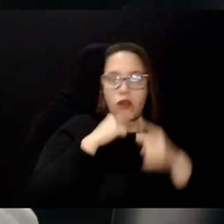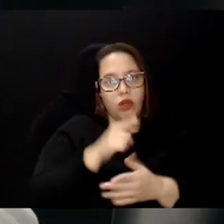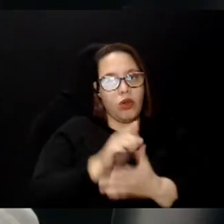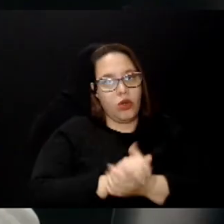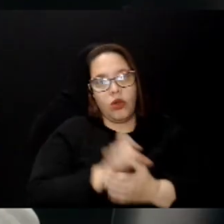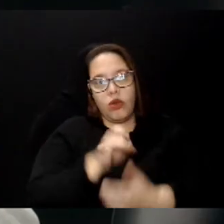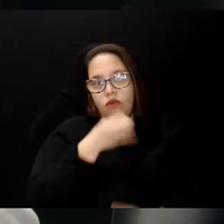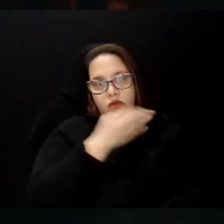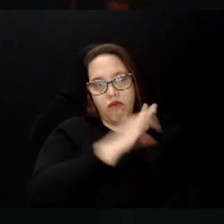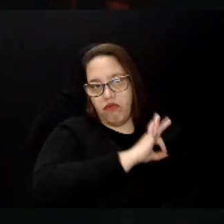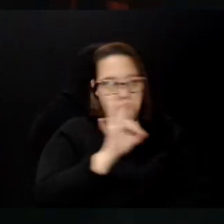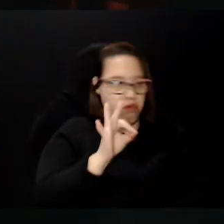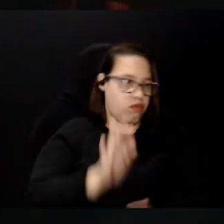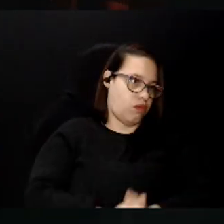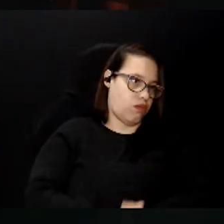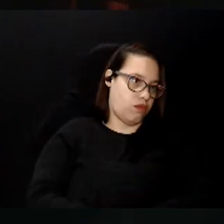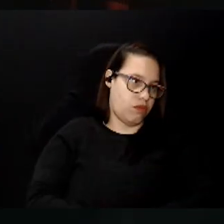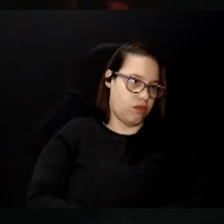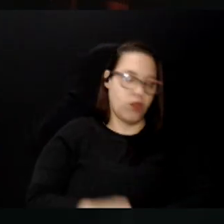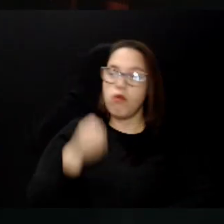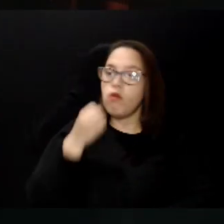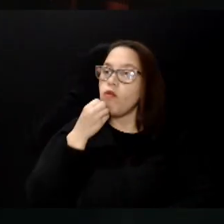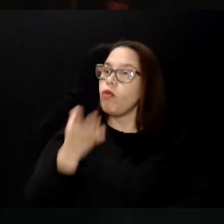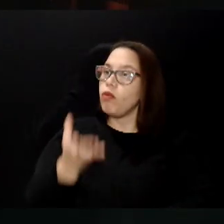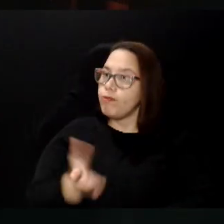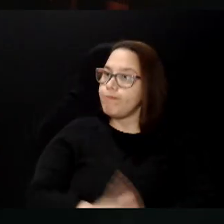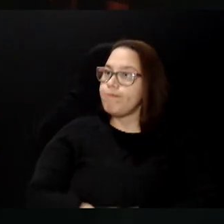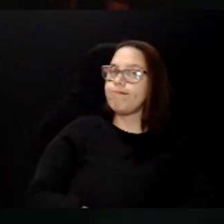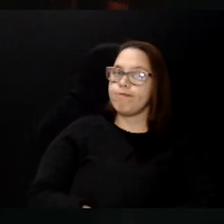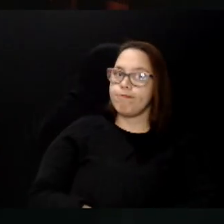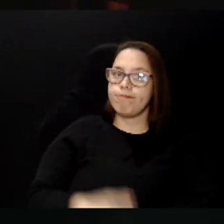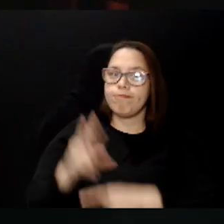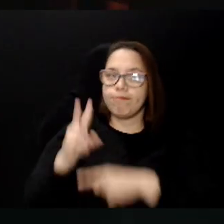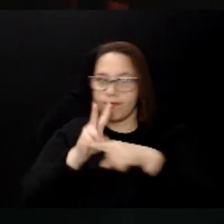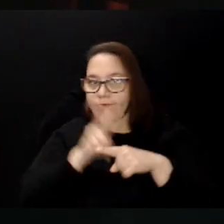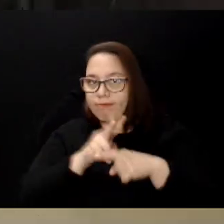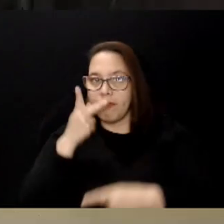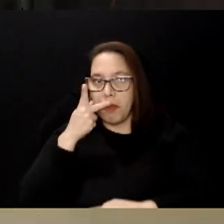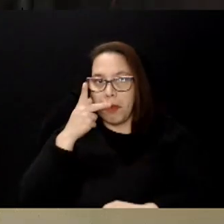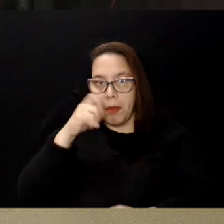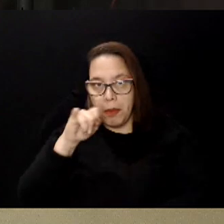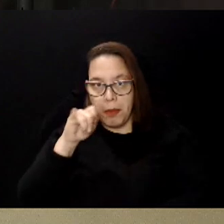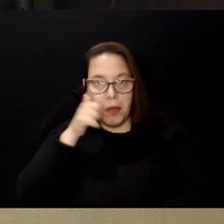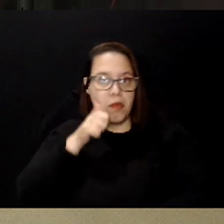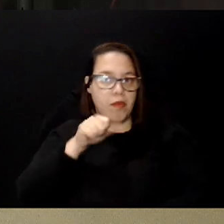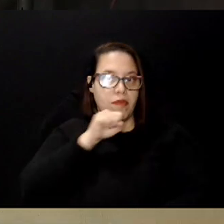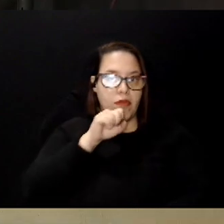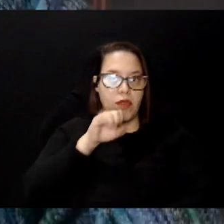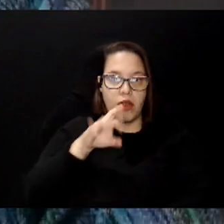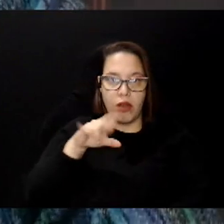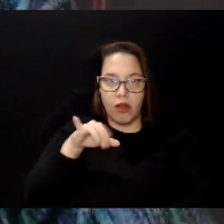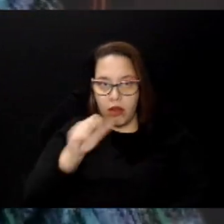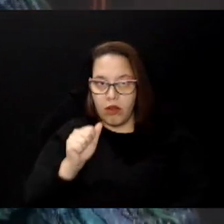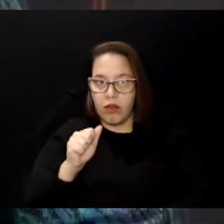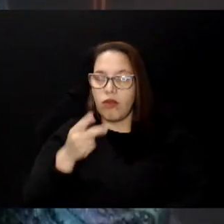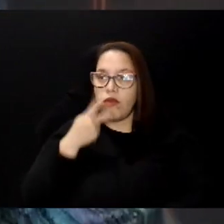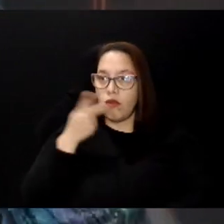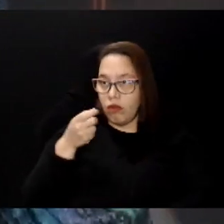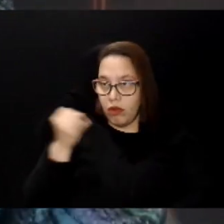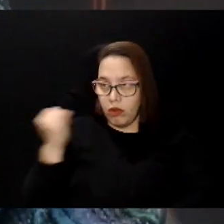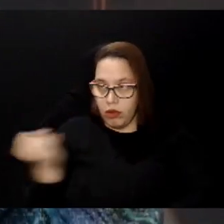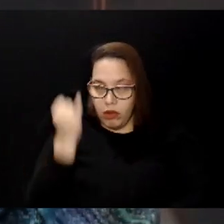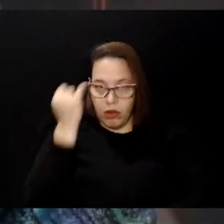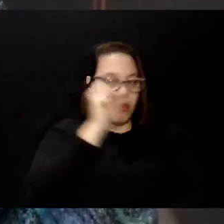associado. Muito bem. E com a supervisão dos pais, importante, né, Soraya, a gente ressaltar isso, não é? E um detalhe